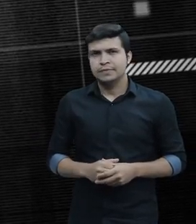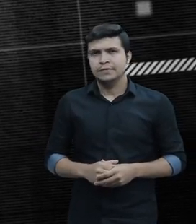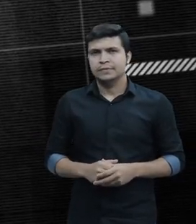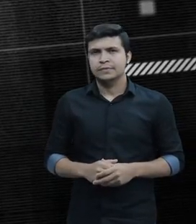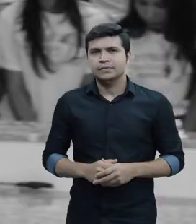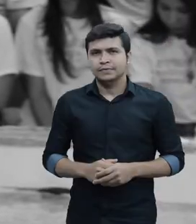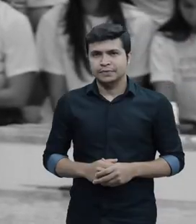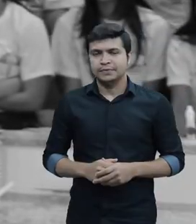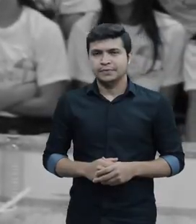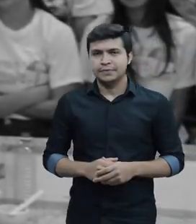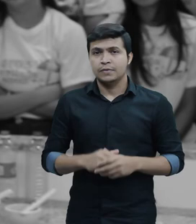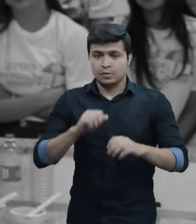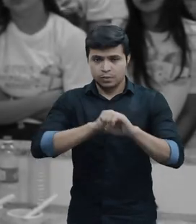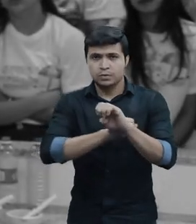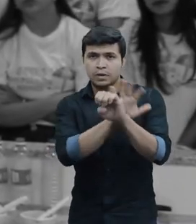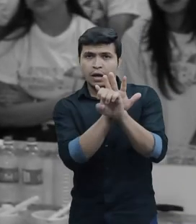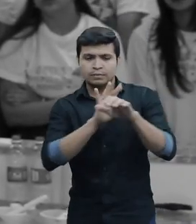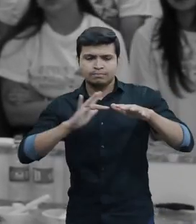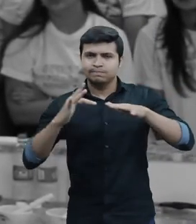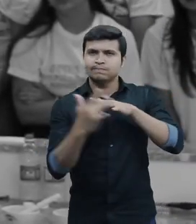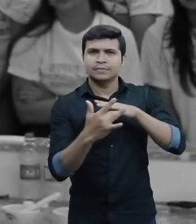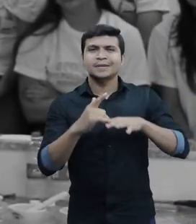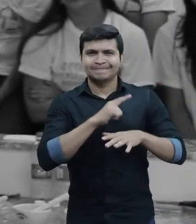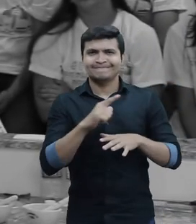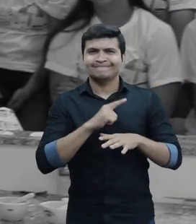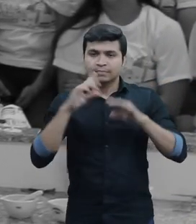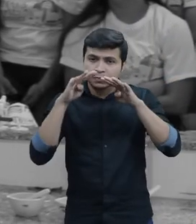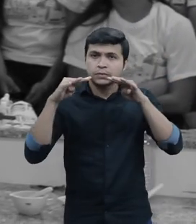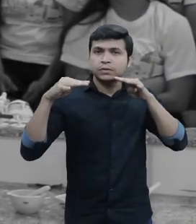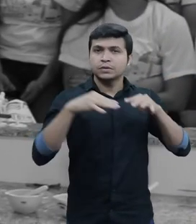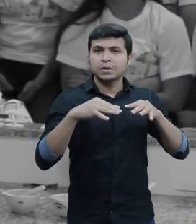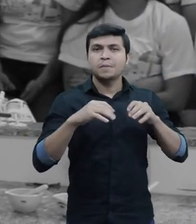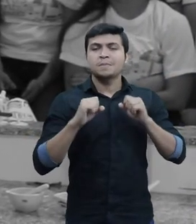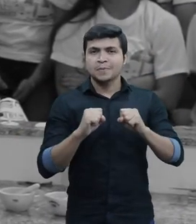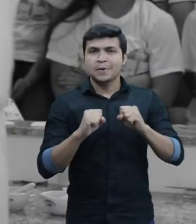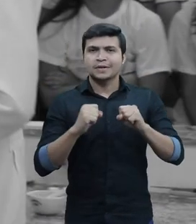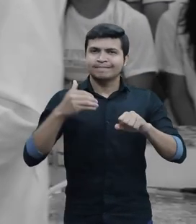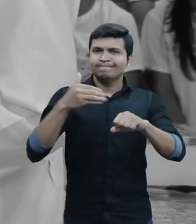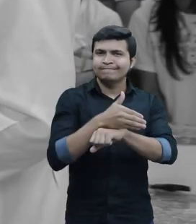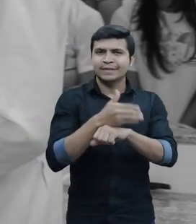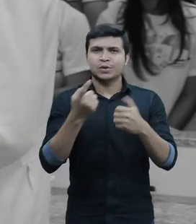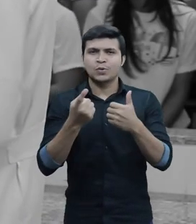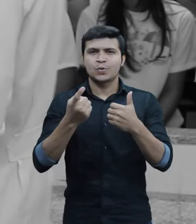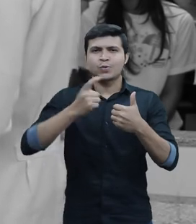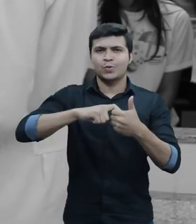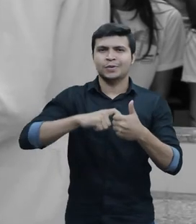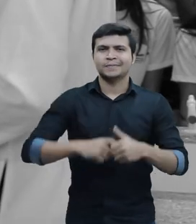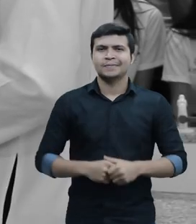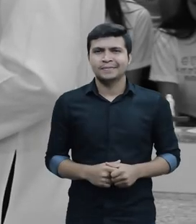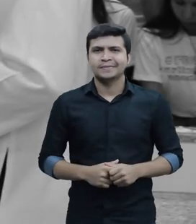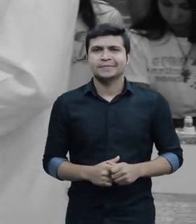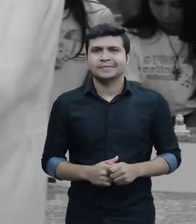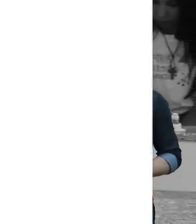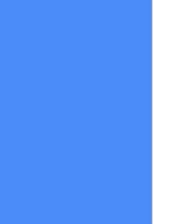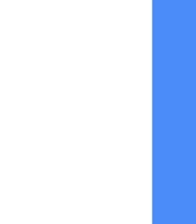enem.sede.ce.gov.br. E não deixe de acompanhar nossas atividades pelas redes sociais. Acesse-as e curta também as nossas postagens.